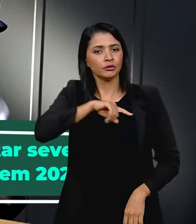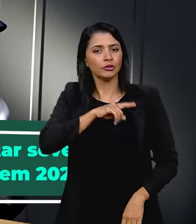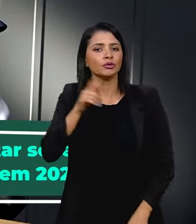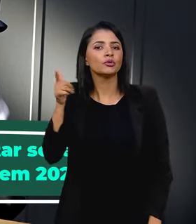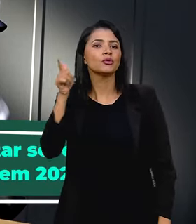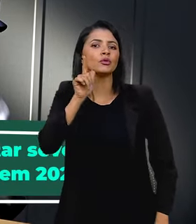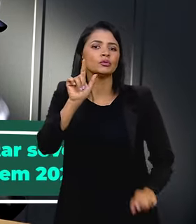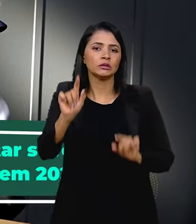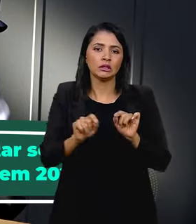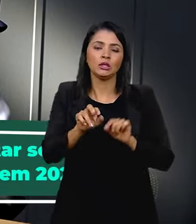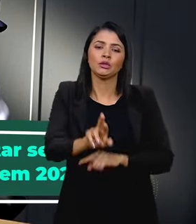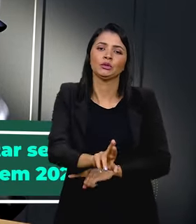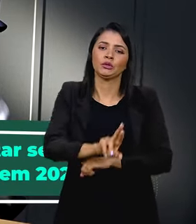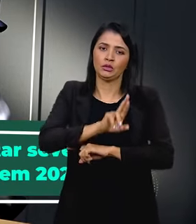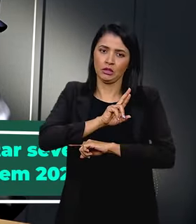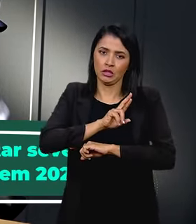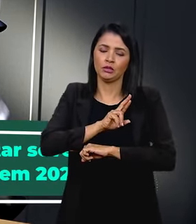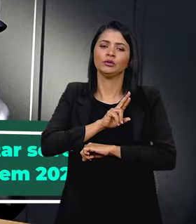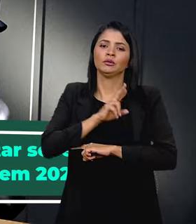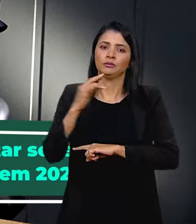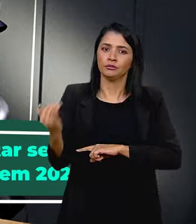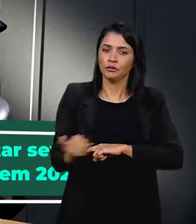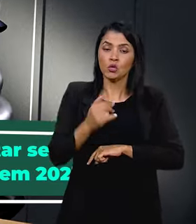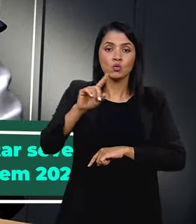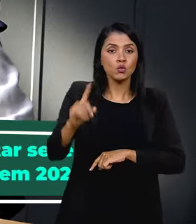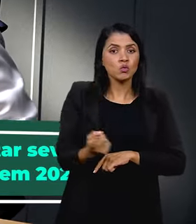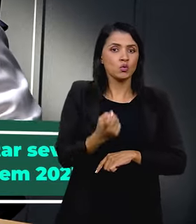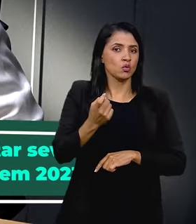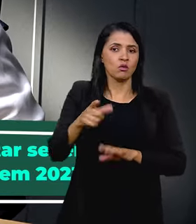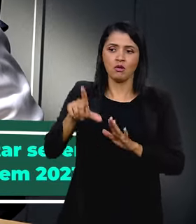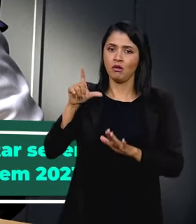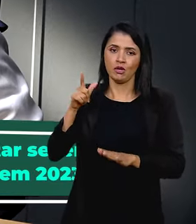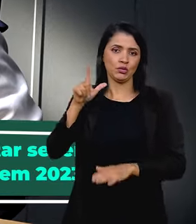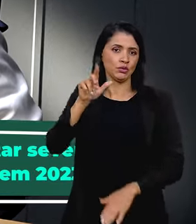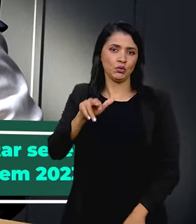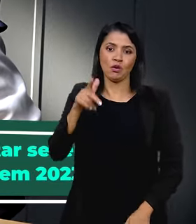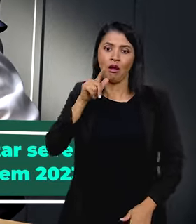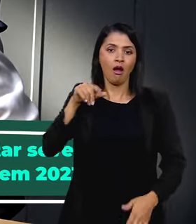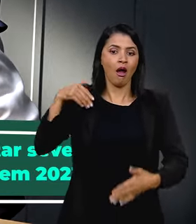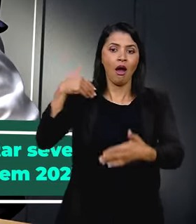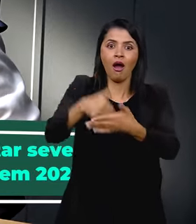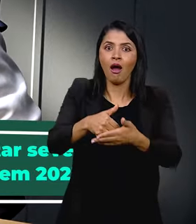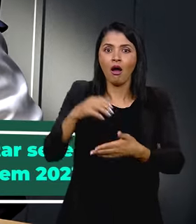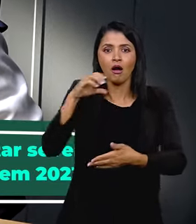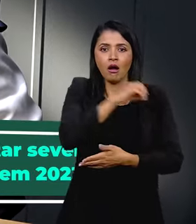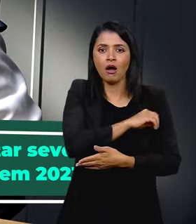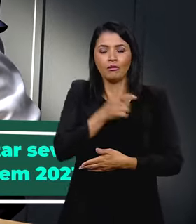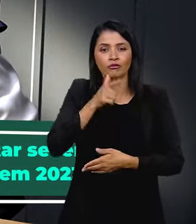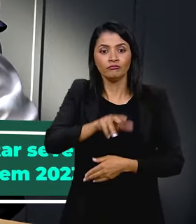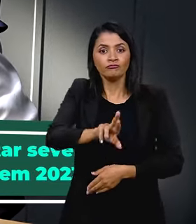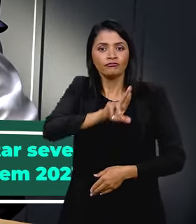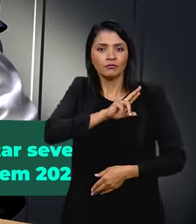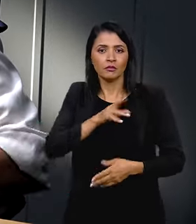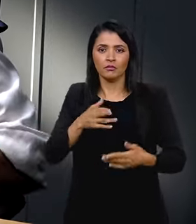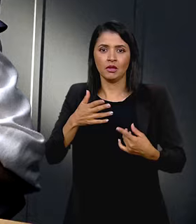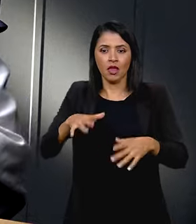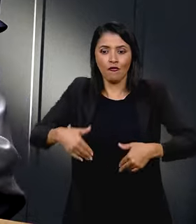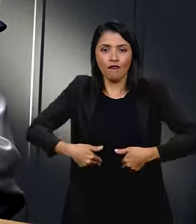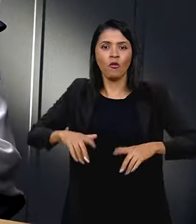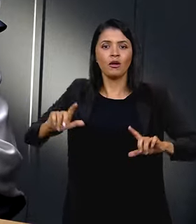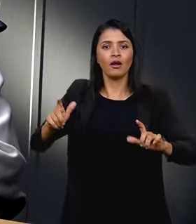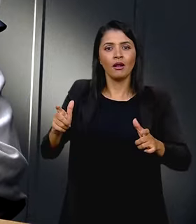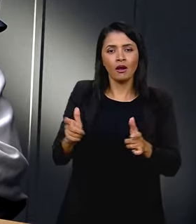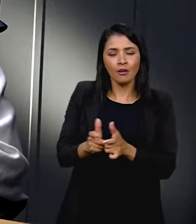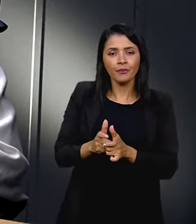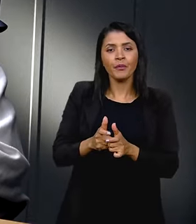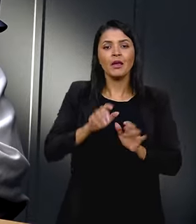pra gente conseguir esse resultado muito expressivo e único a gente nunca conseguiu num período tão curto um resultado tão contundente no combate à